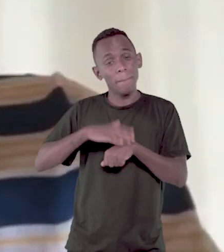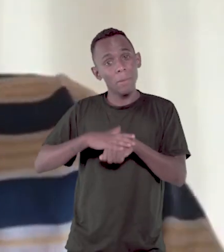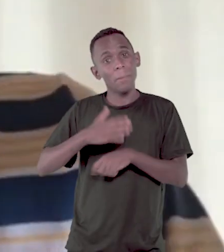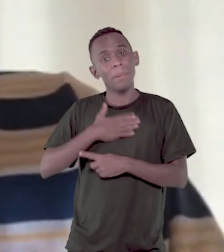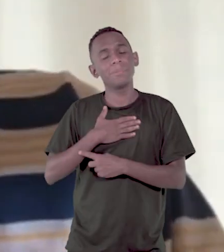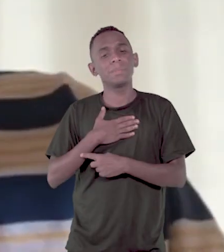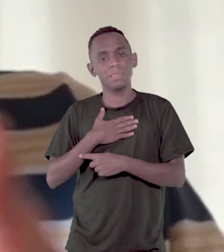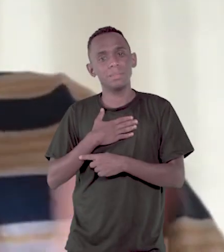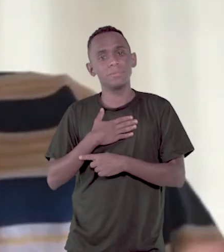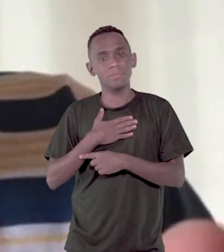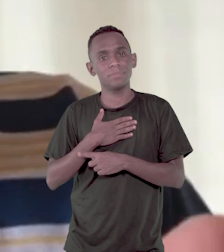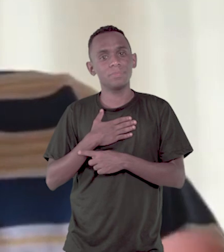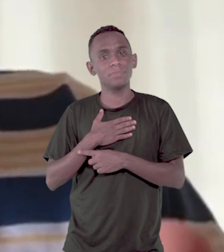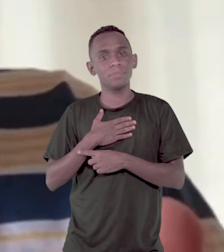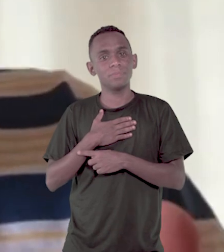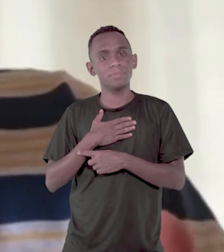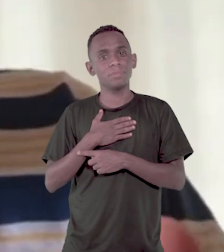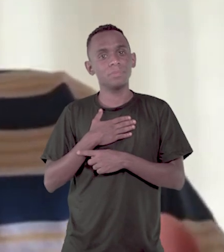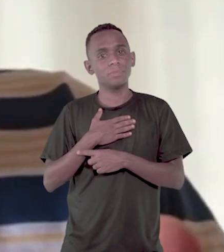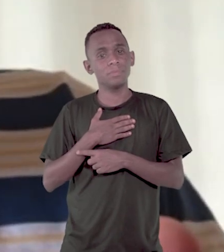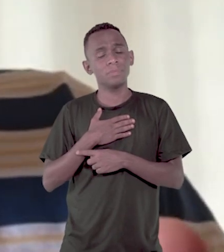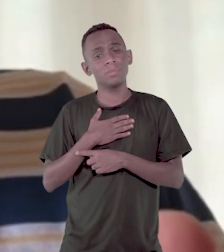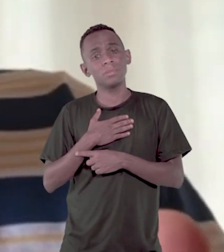de que a questão